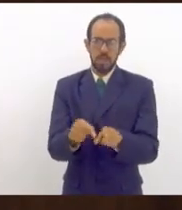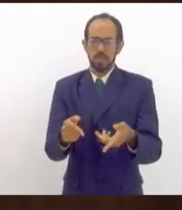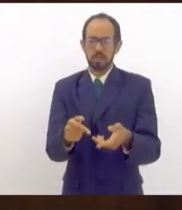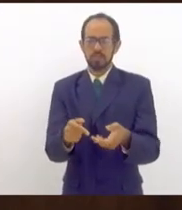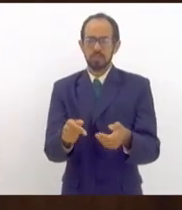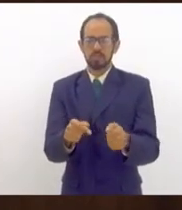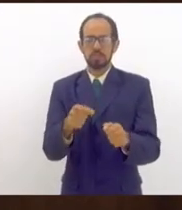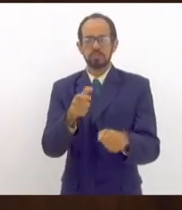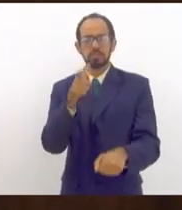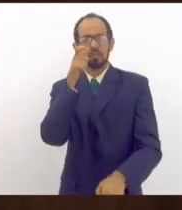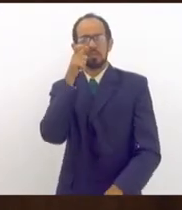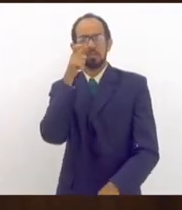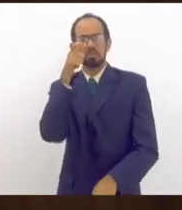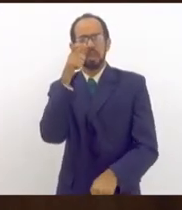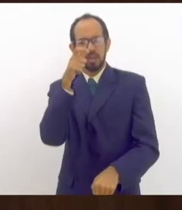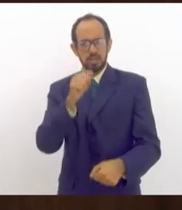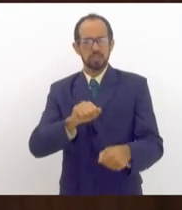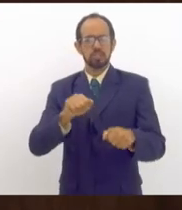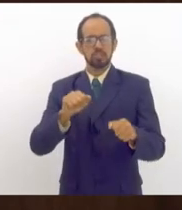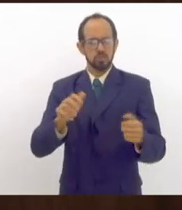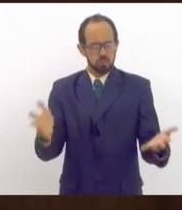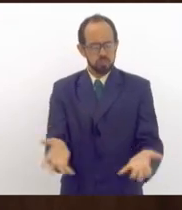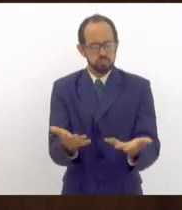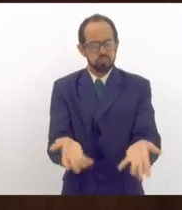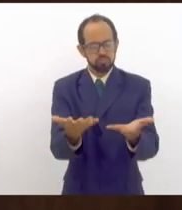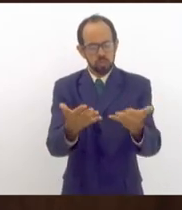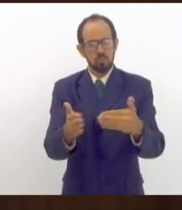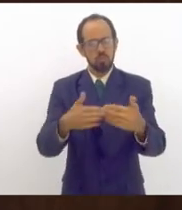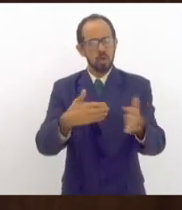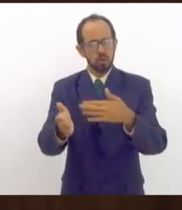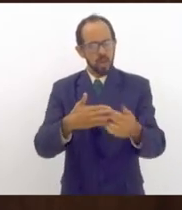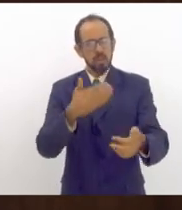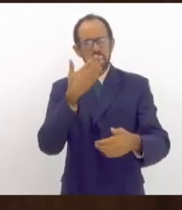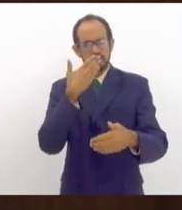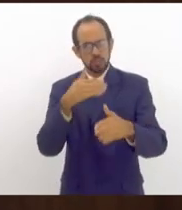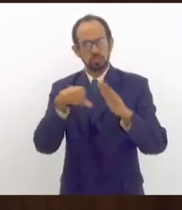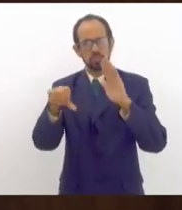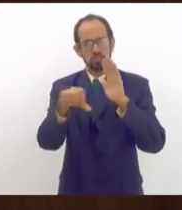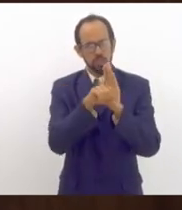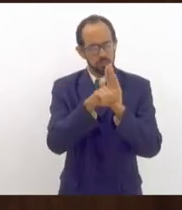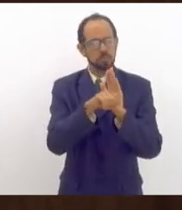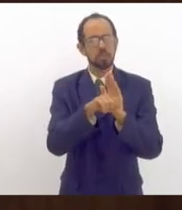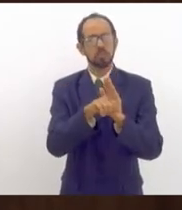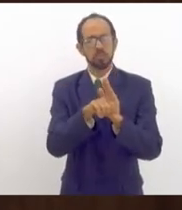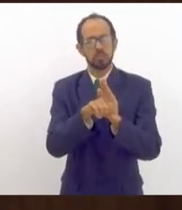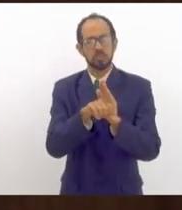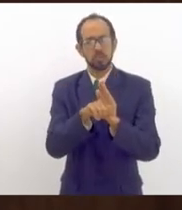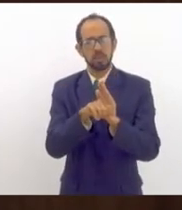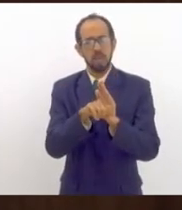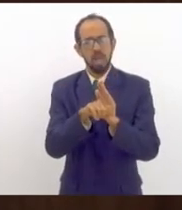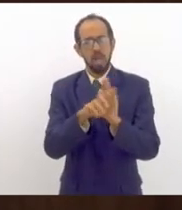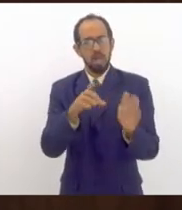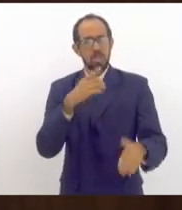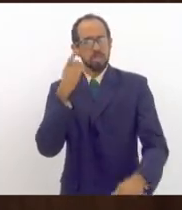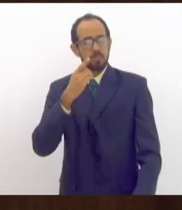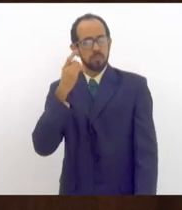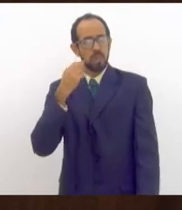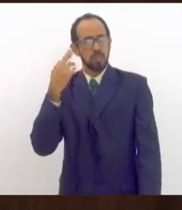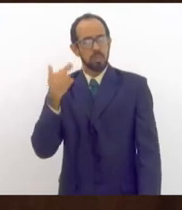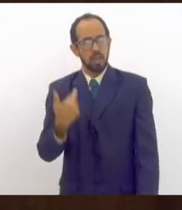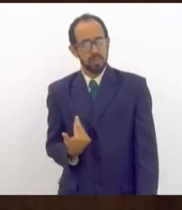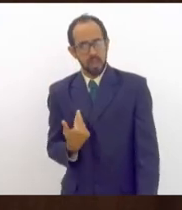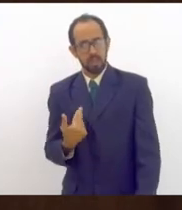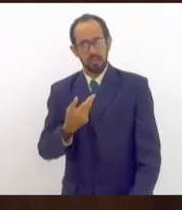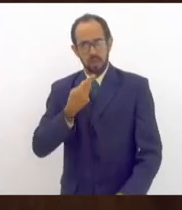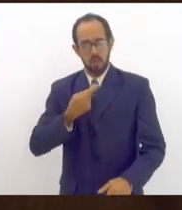com a intenção de fazer Apologia qualquer tipo de crime que seja praticado a deputada Renata do pessoal colocou